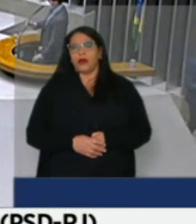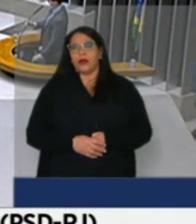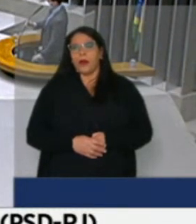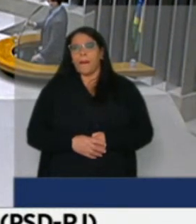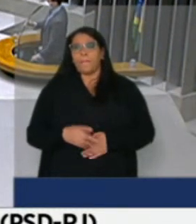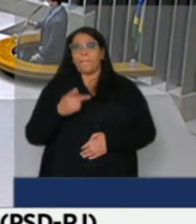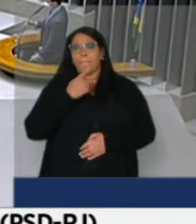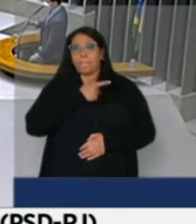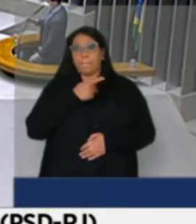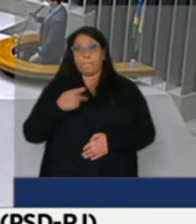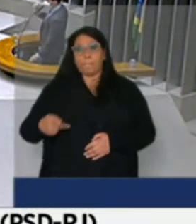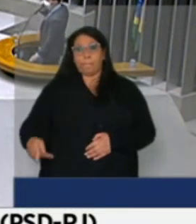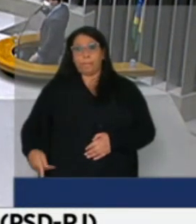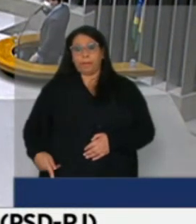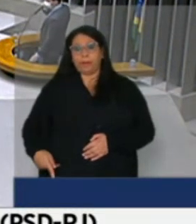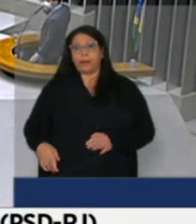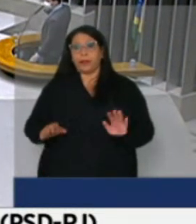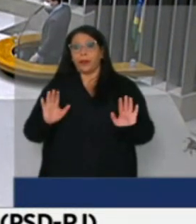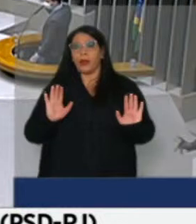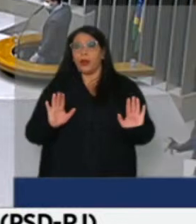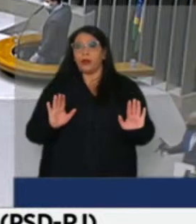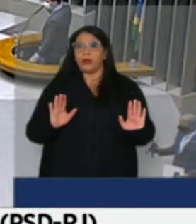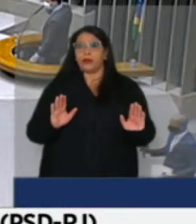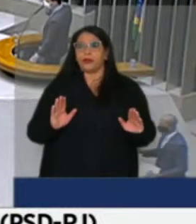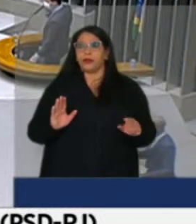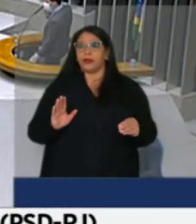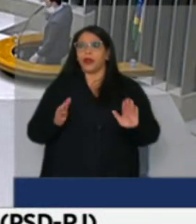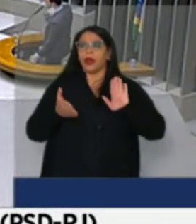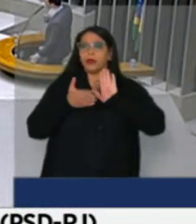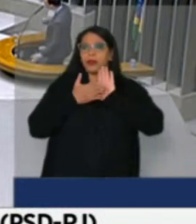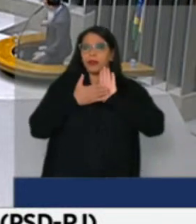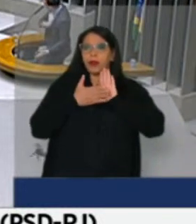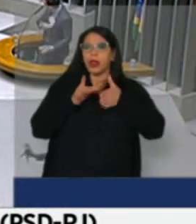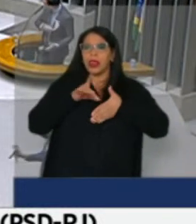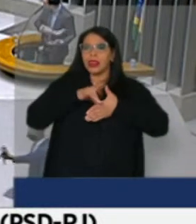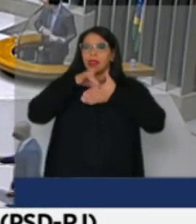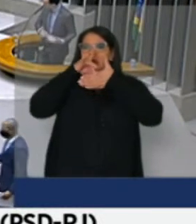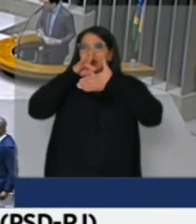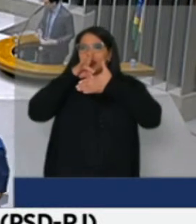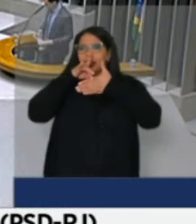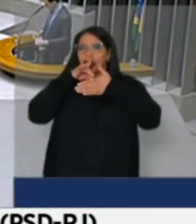Presidente, por favor, agregar o meu tempo de líder.